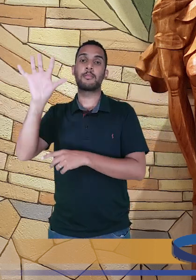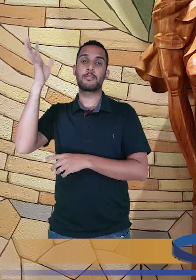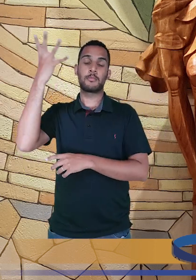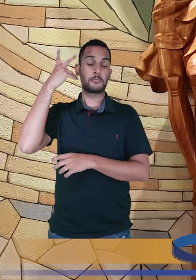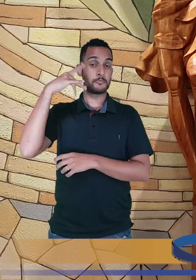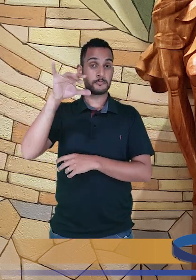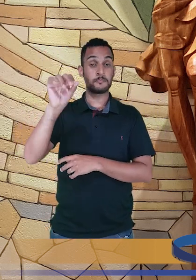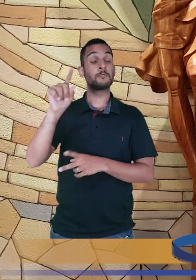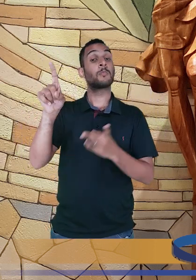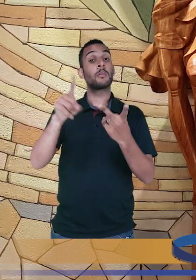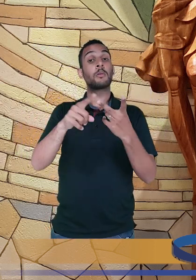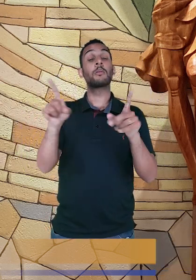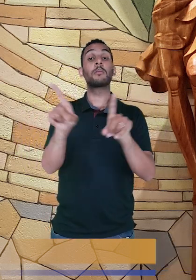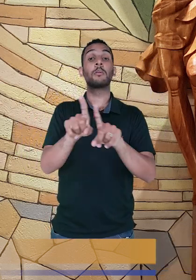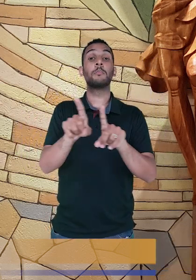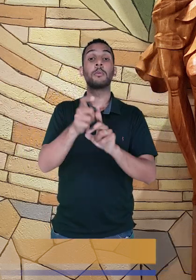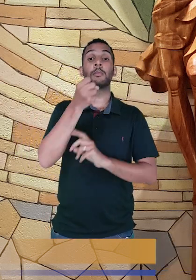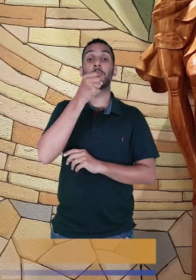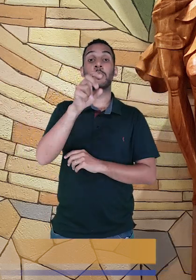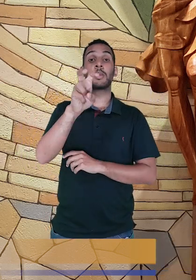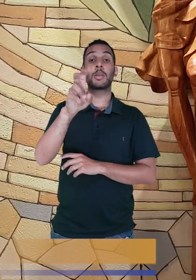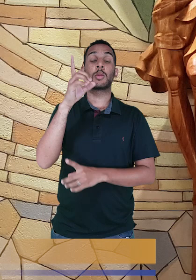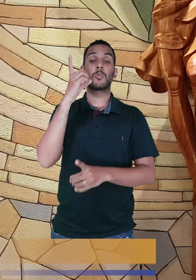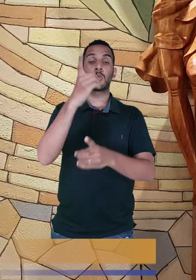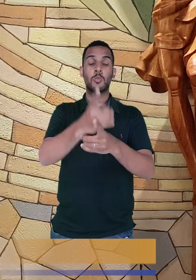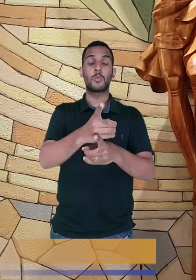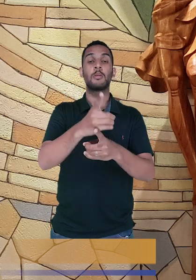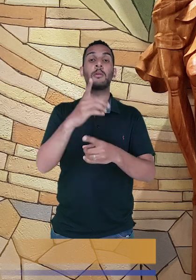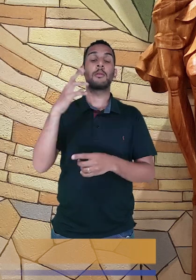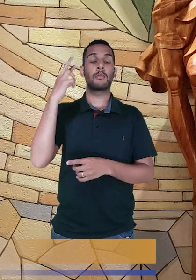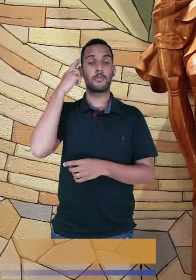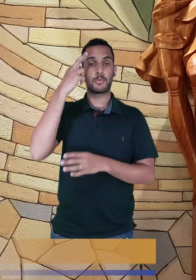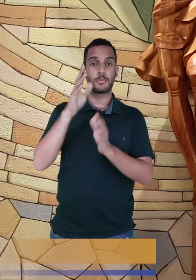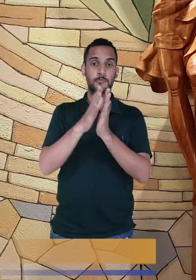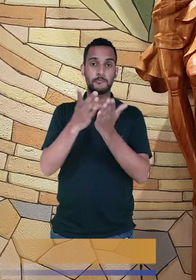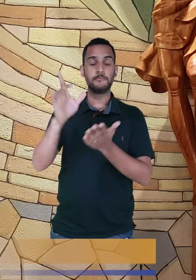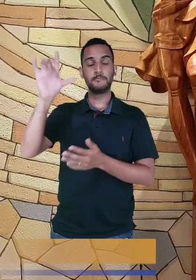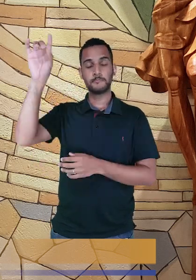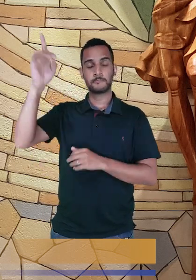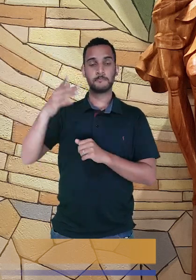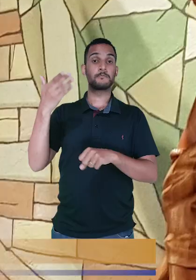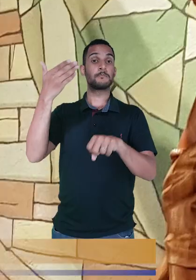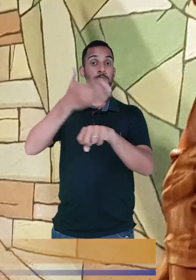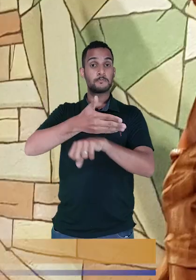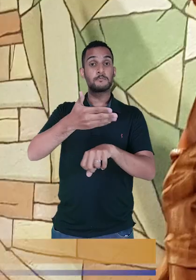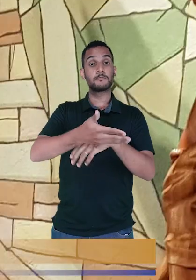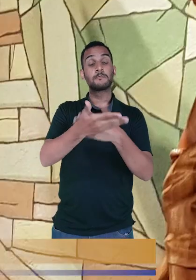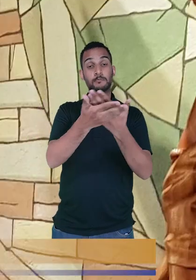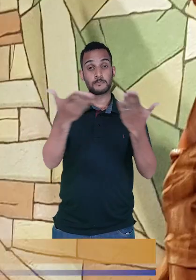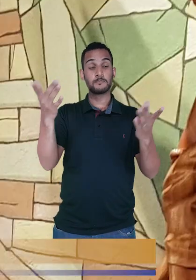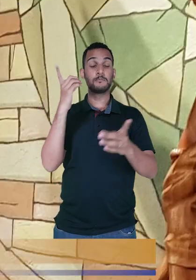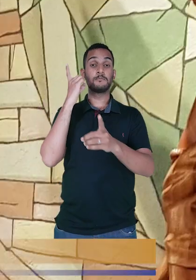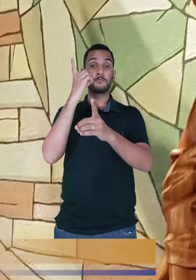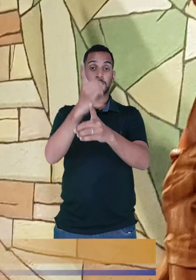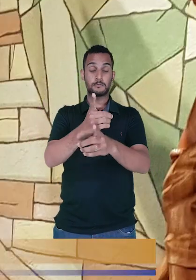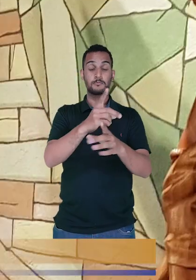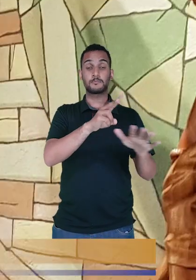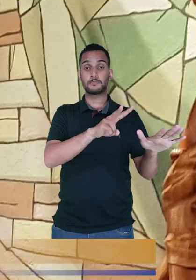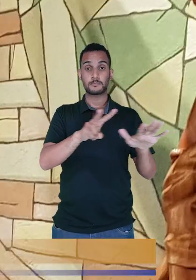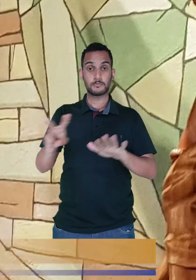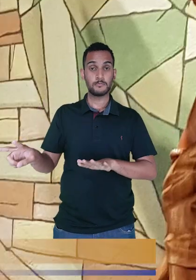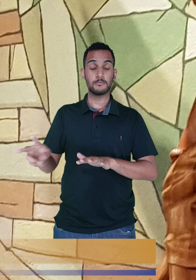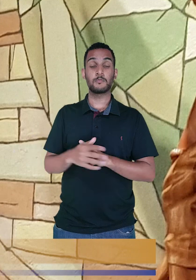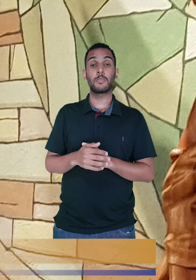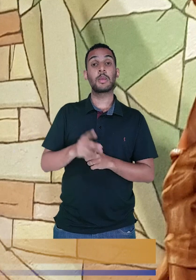da Quaresma e também assiste uma entrevista sobre o 5º encontro da Lexio Divina. Participe você também do